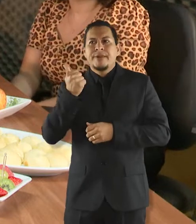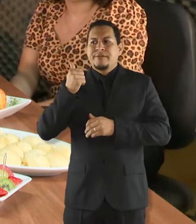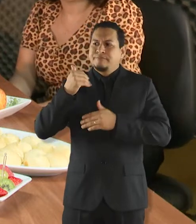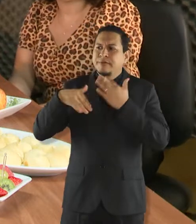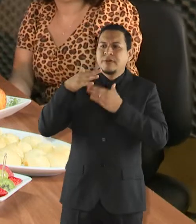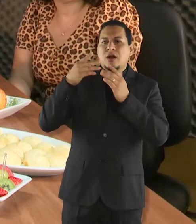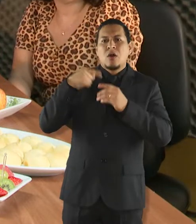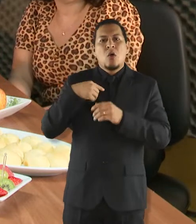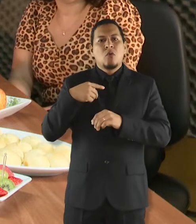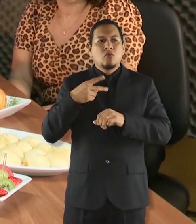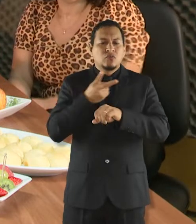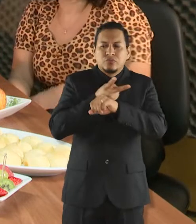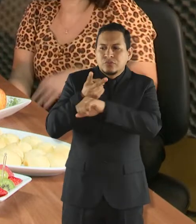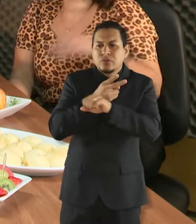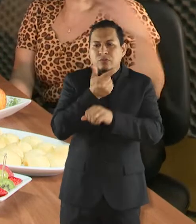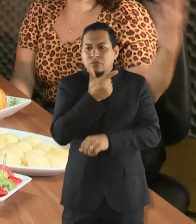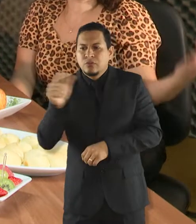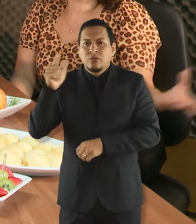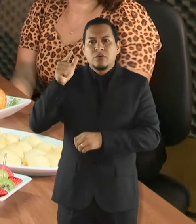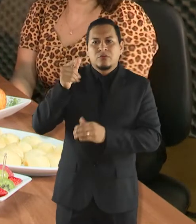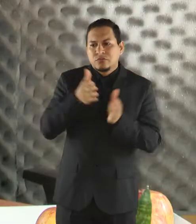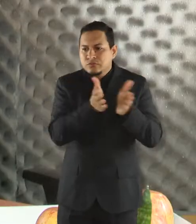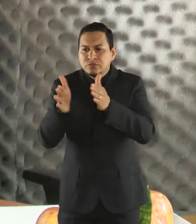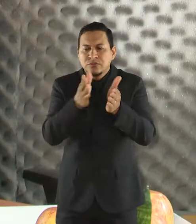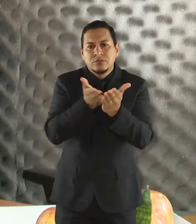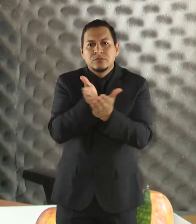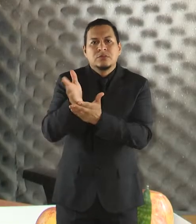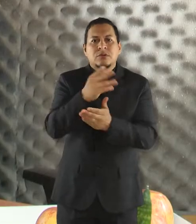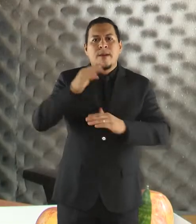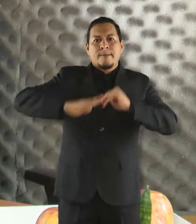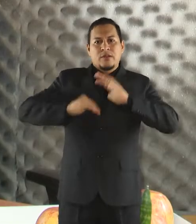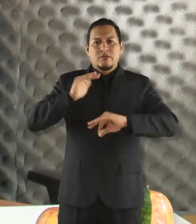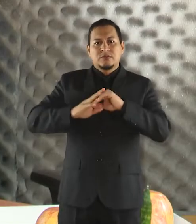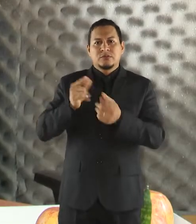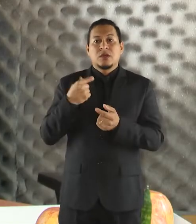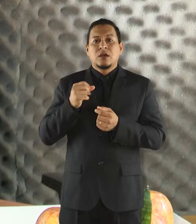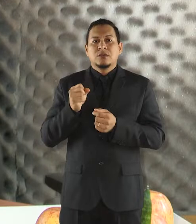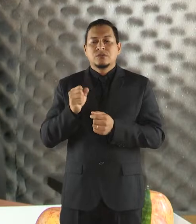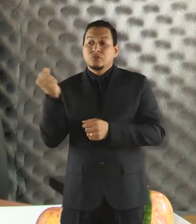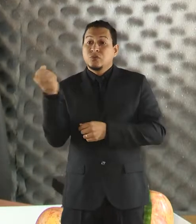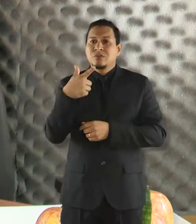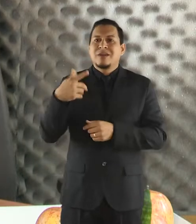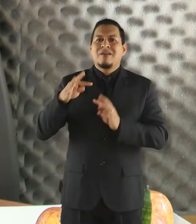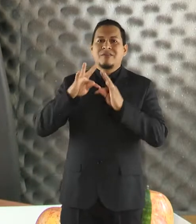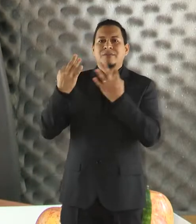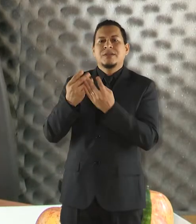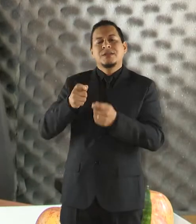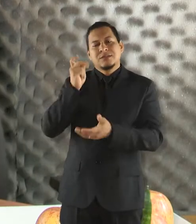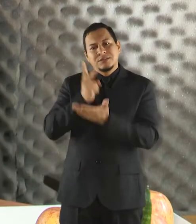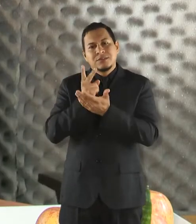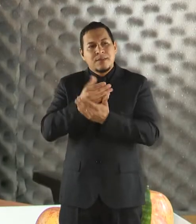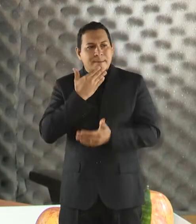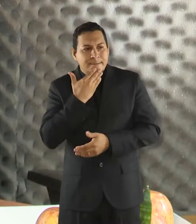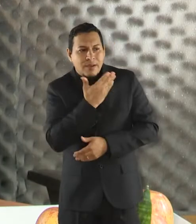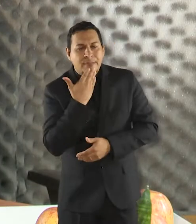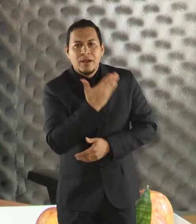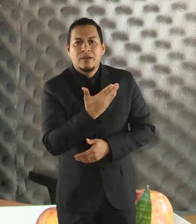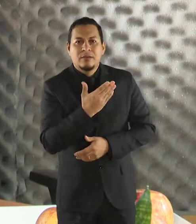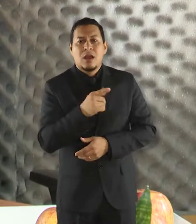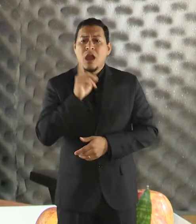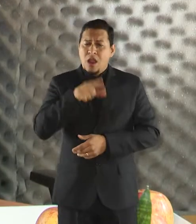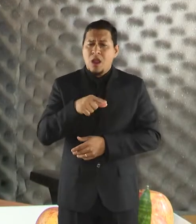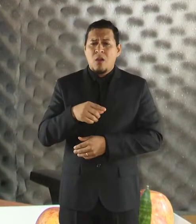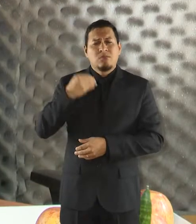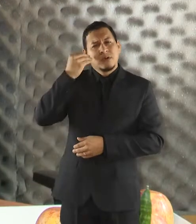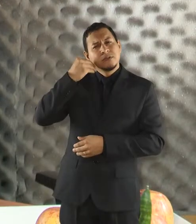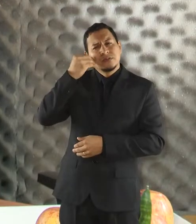evoluir ou para mudar de profissão ou para seguir um rumo diferente, né, do que sua família segue, né. E assim, é uma